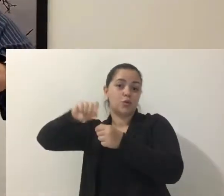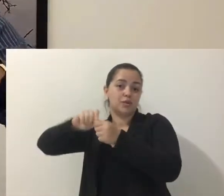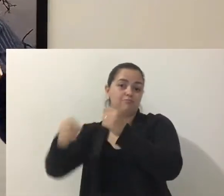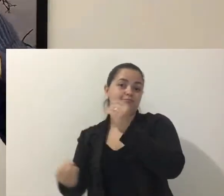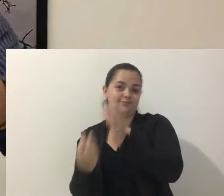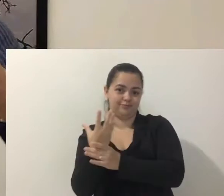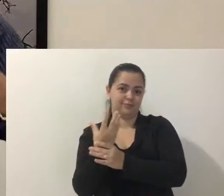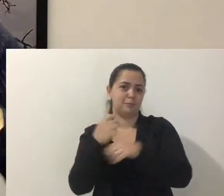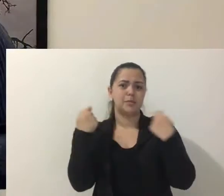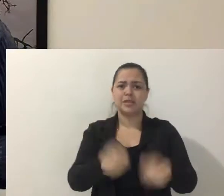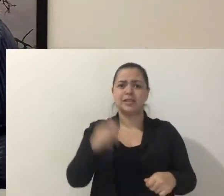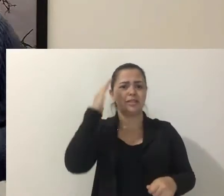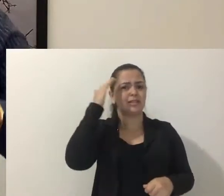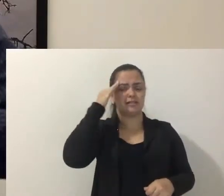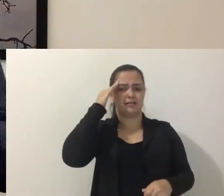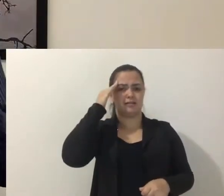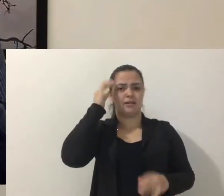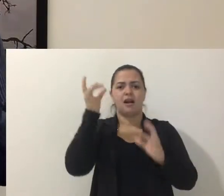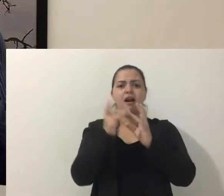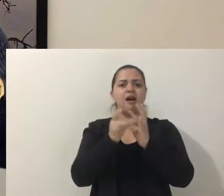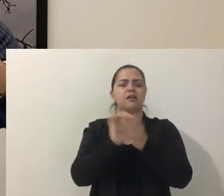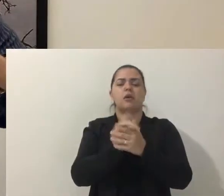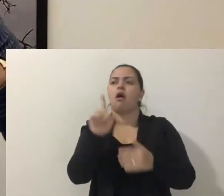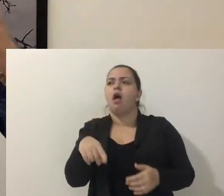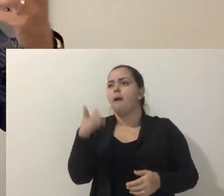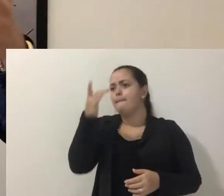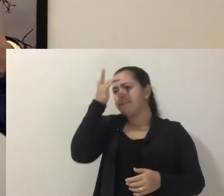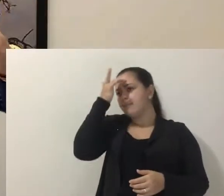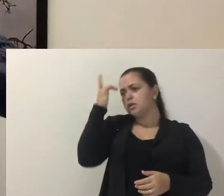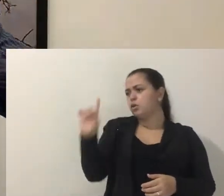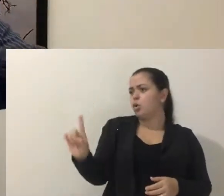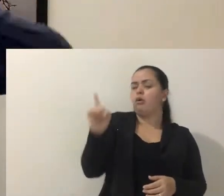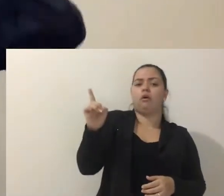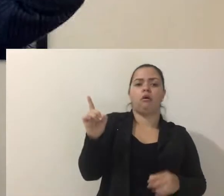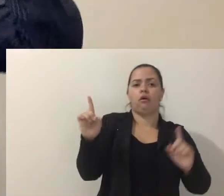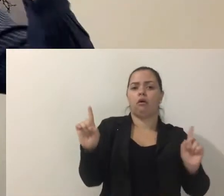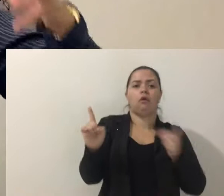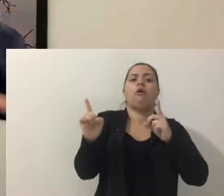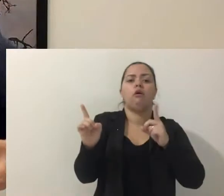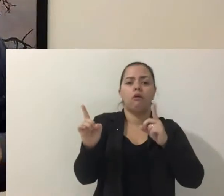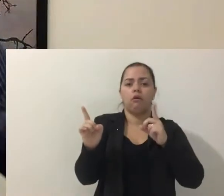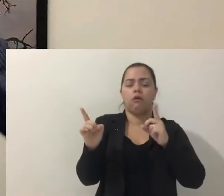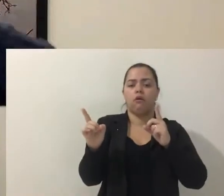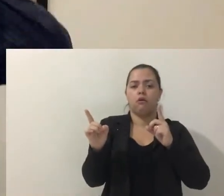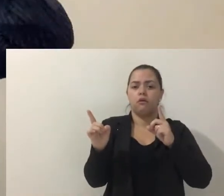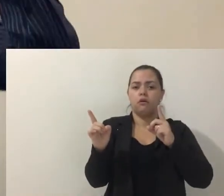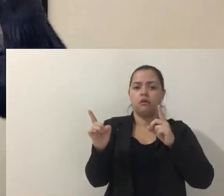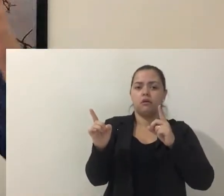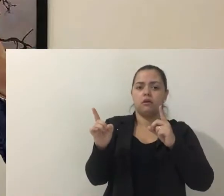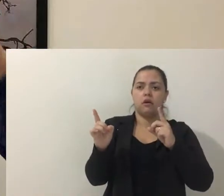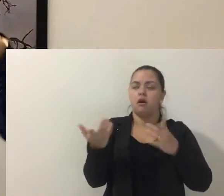não é um arranjo humano, não é uma manobra de alguém de algum jurista ou de alguém